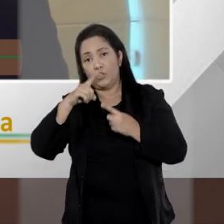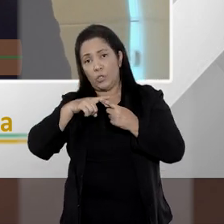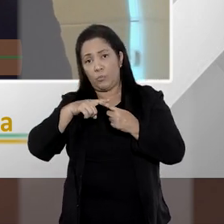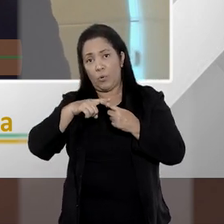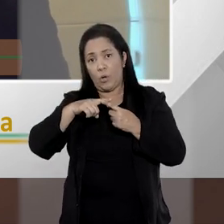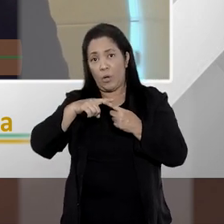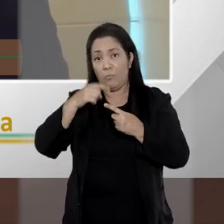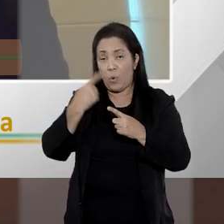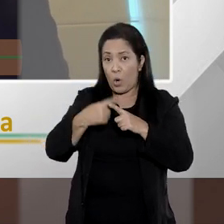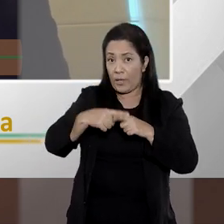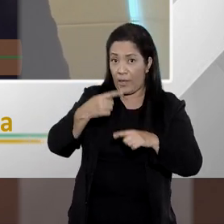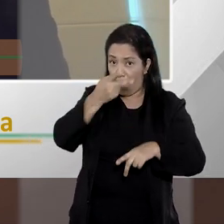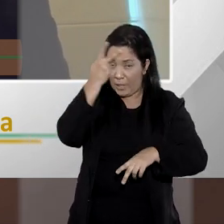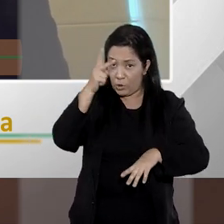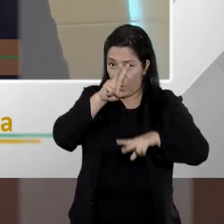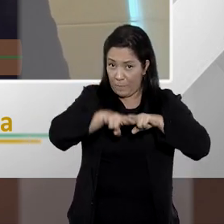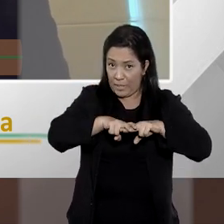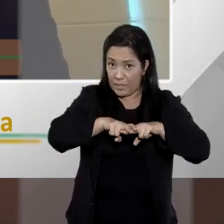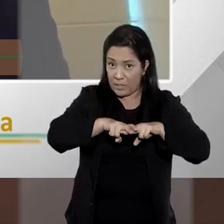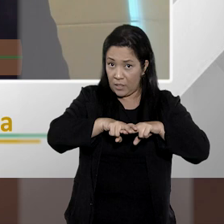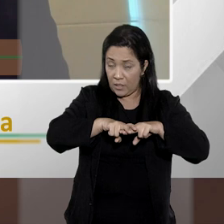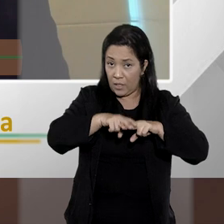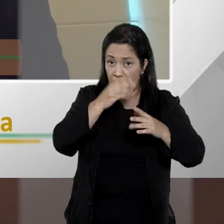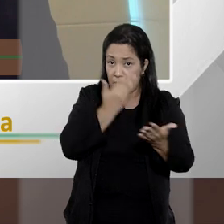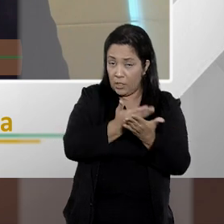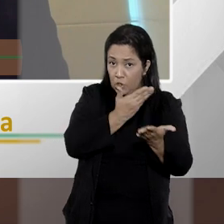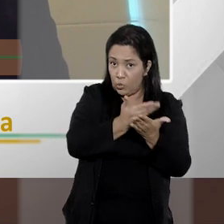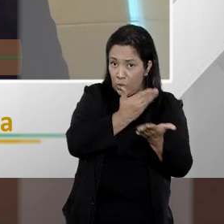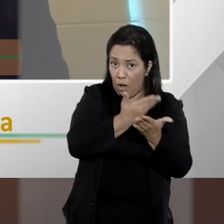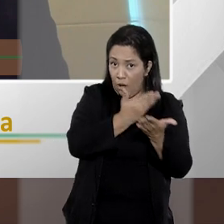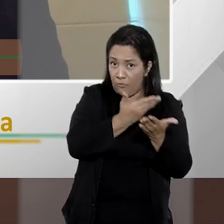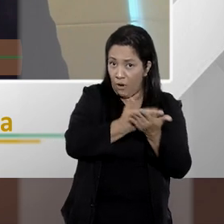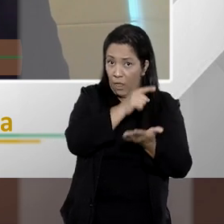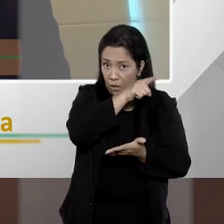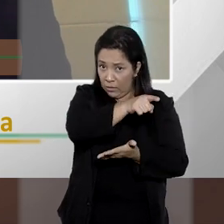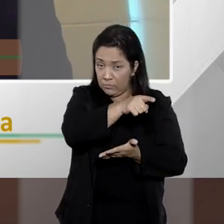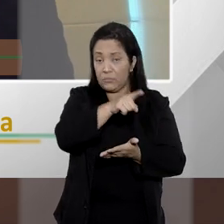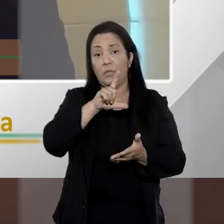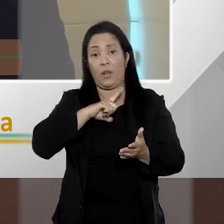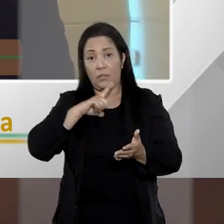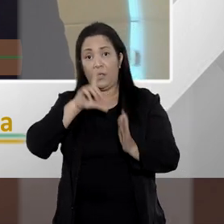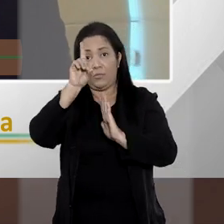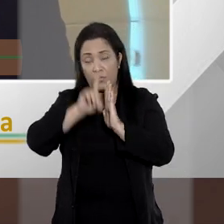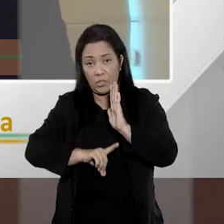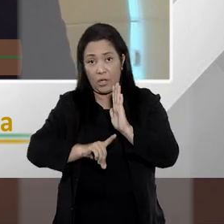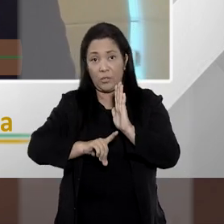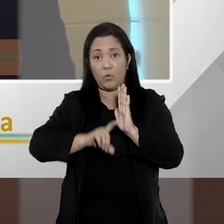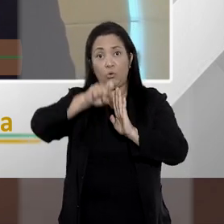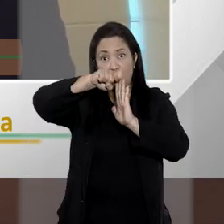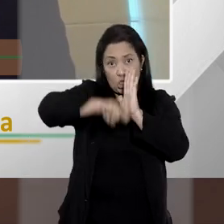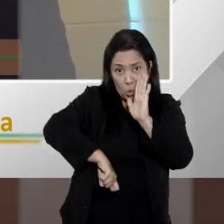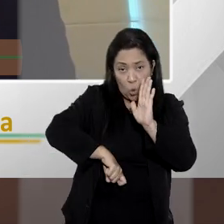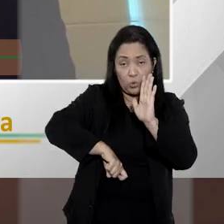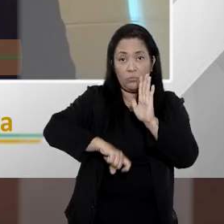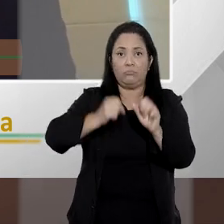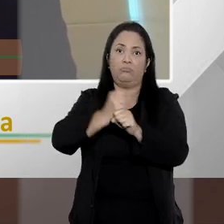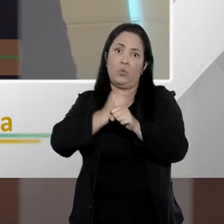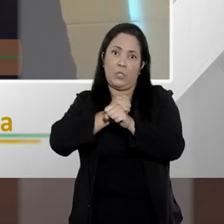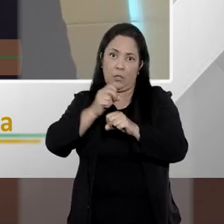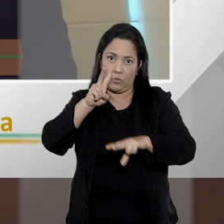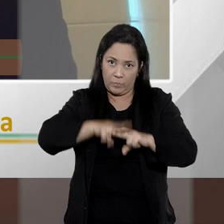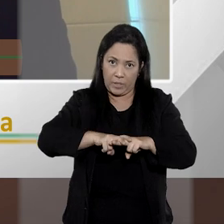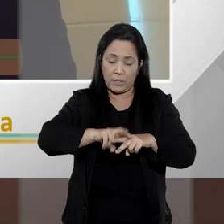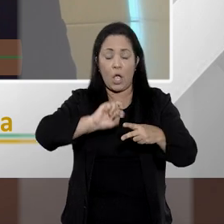pelo trabalho. Então, diante dessas circunstâncias, o indivíduo, ele, ao